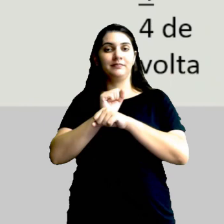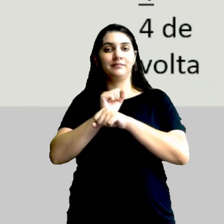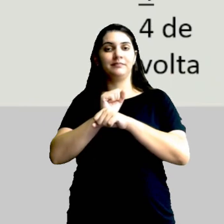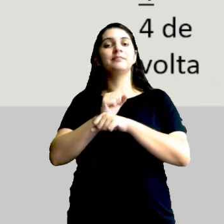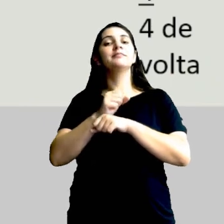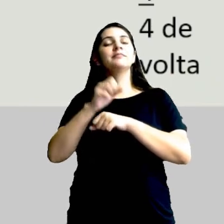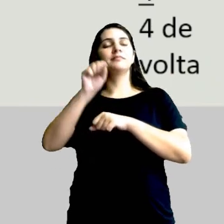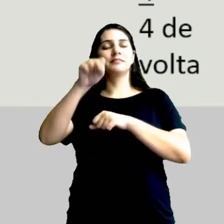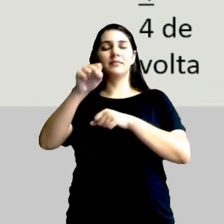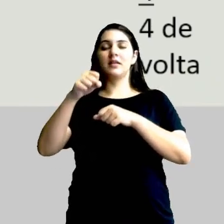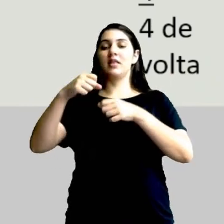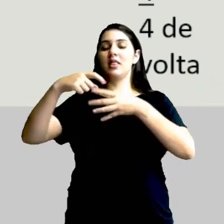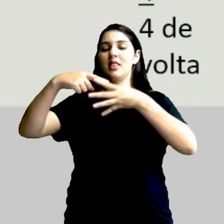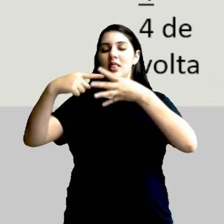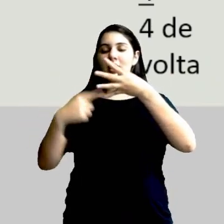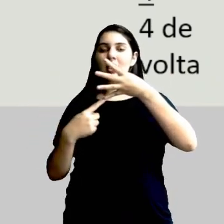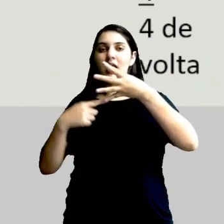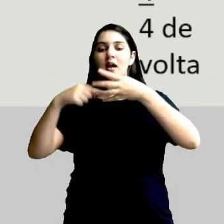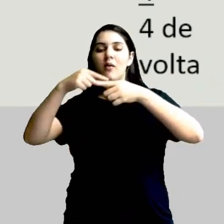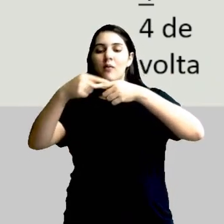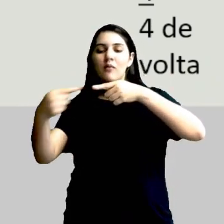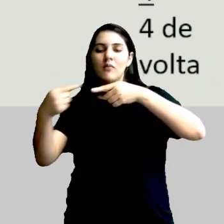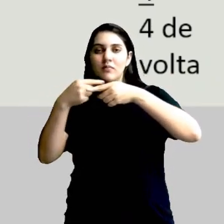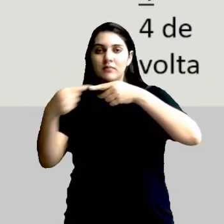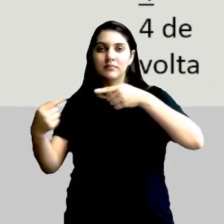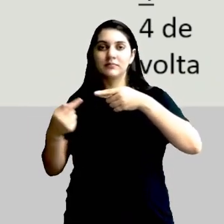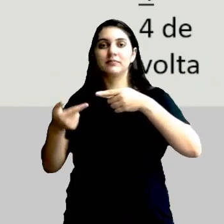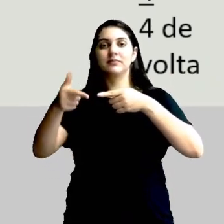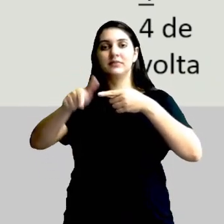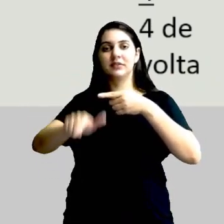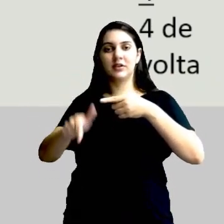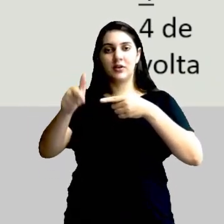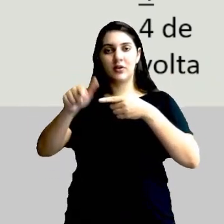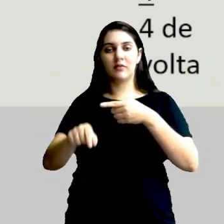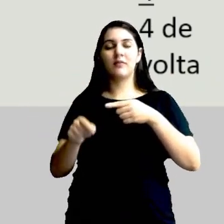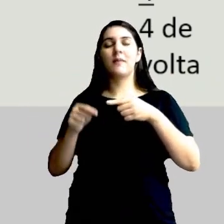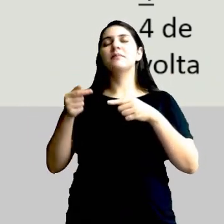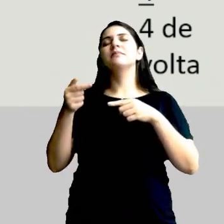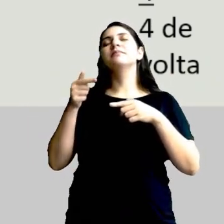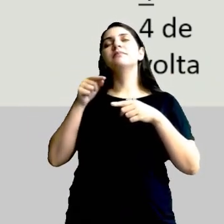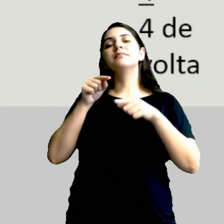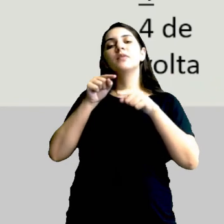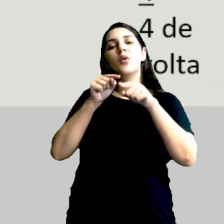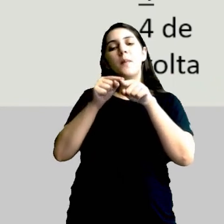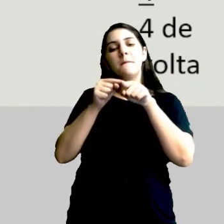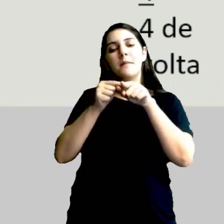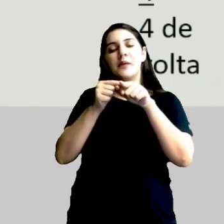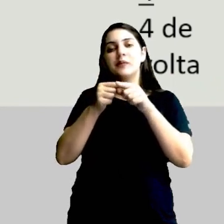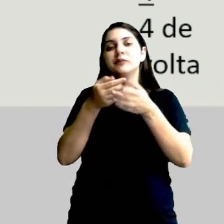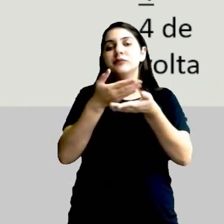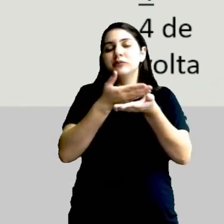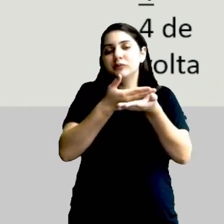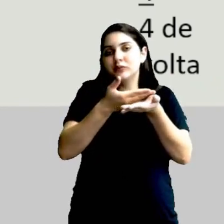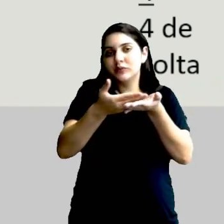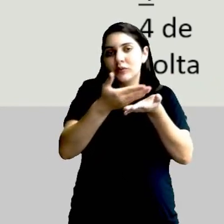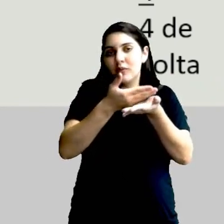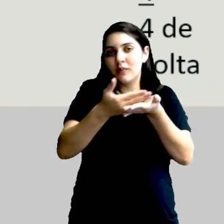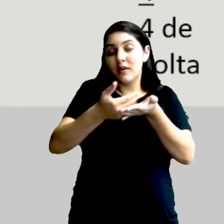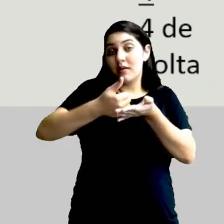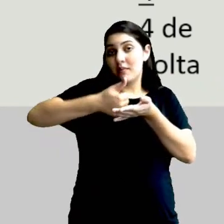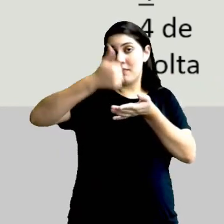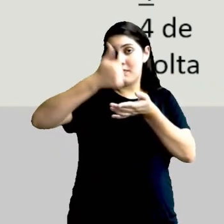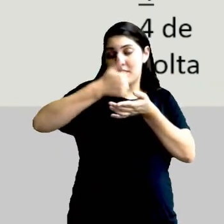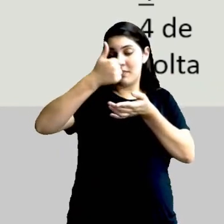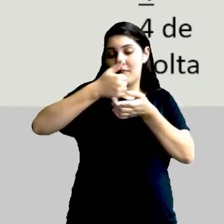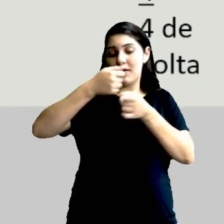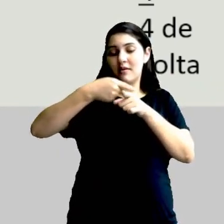Na quarta setinha. Mais uma vez, saindo, ó, da onde está o ponto inicial, a